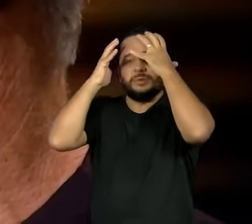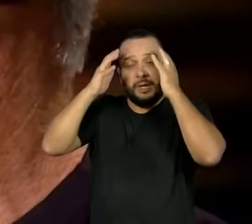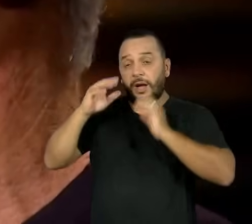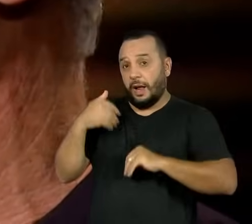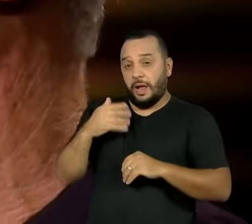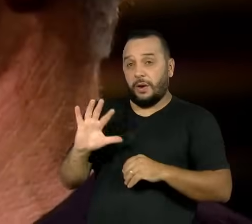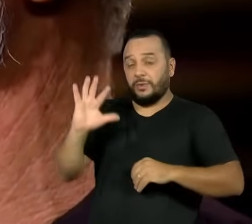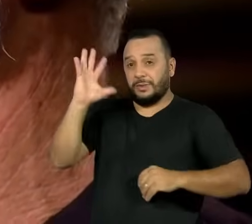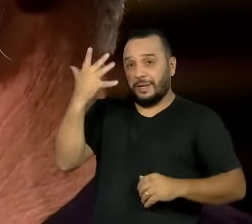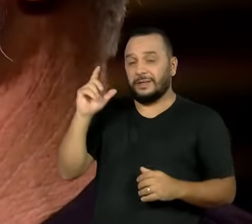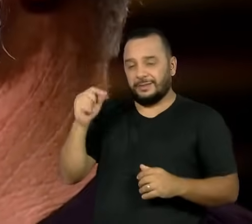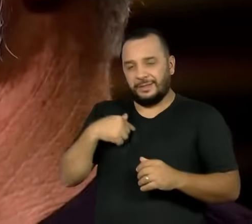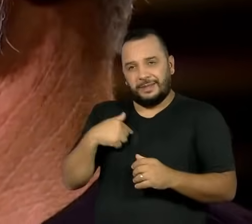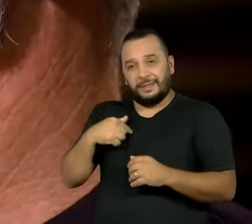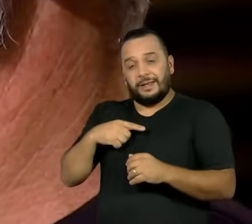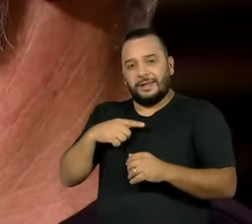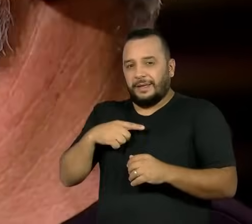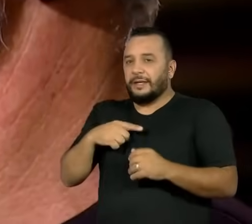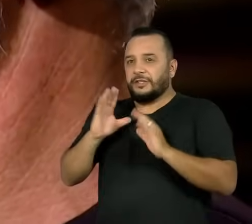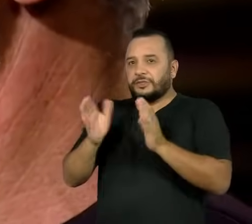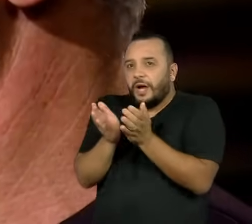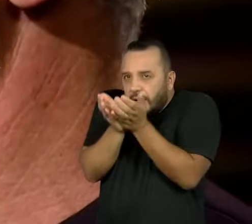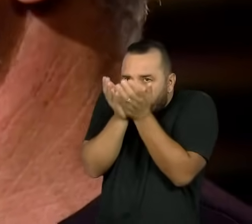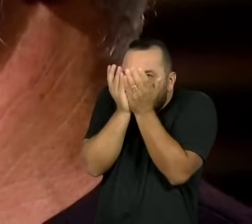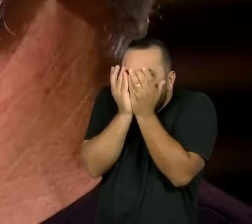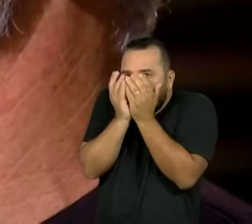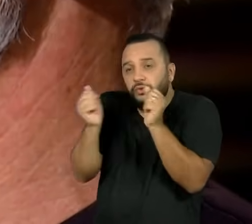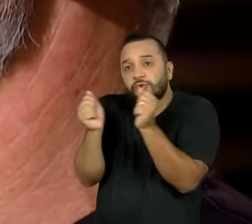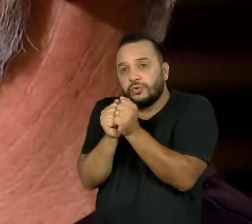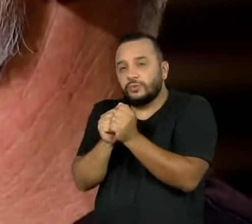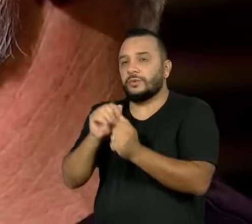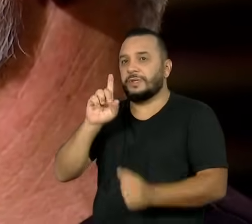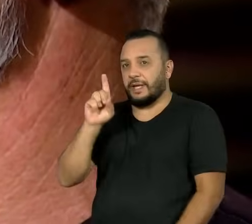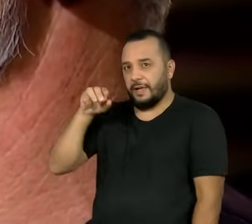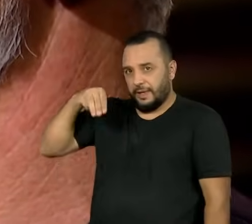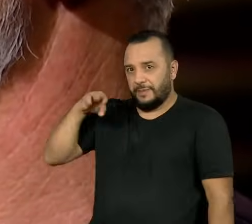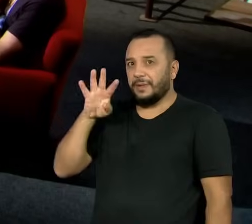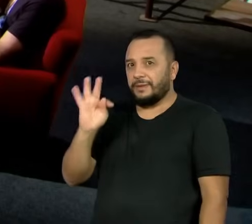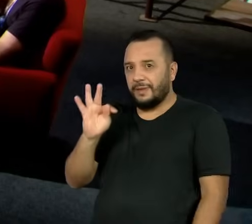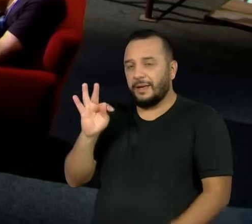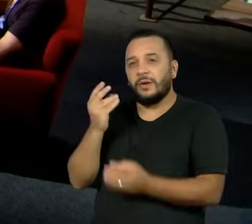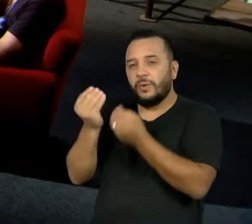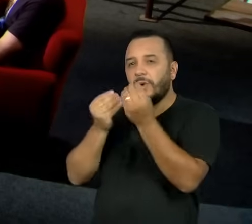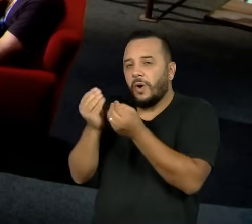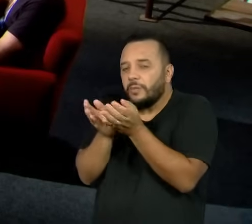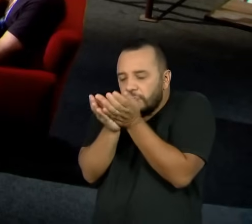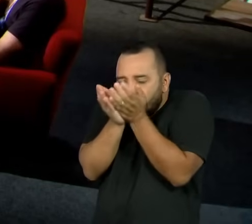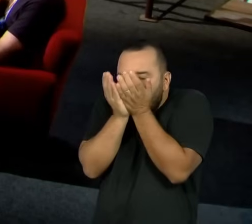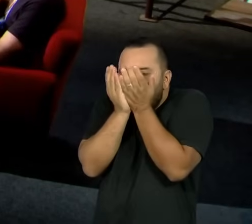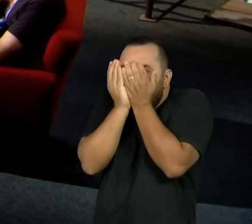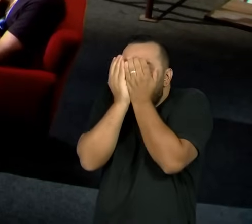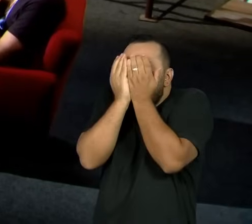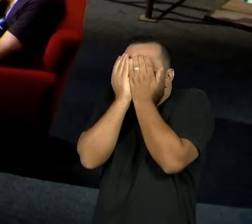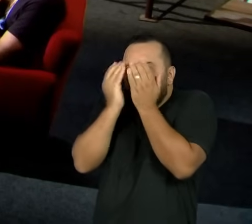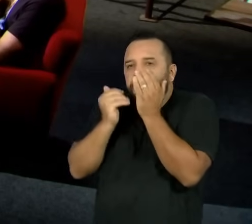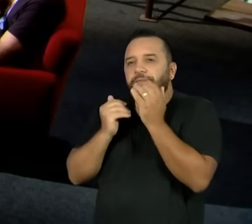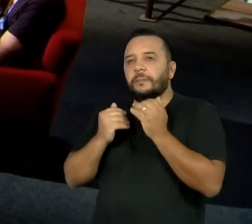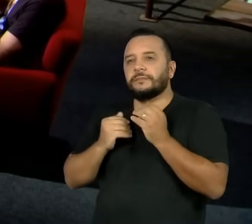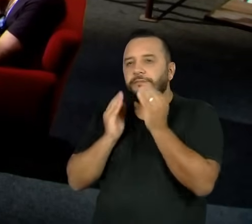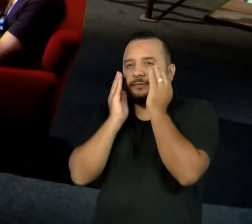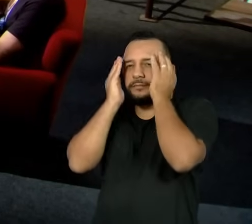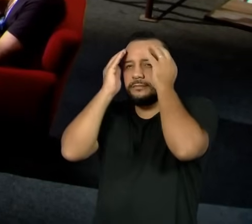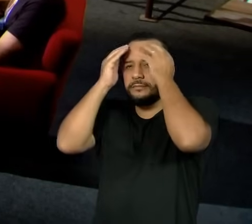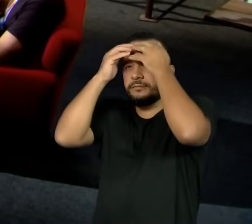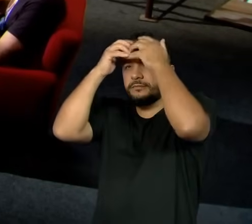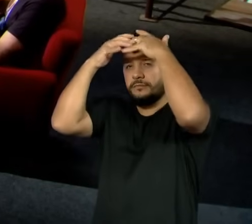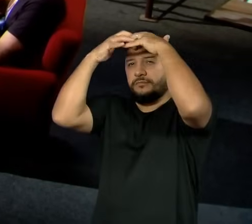ayahuasca ou da DMT, a gente tentar entender o que ela fazia no cérebro humano. A gente começou a trabalhar muito com pacientes que têm um